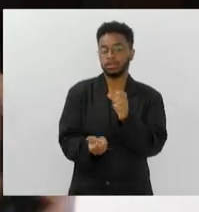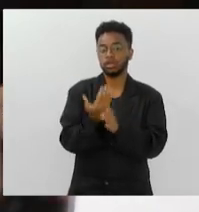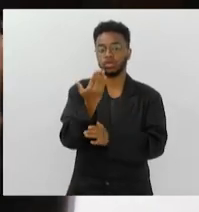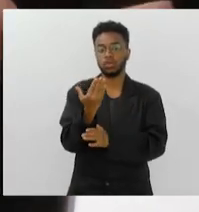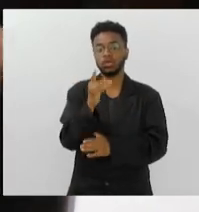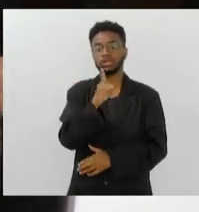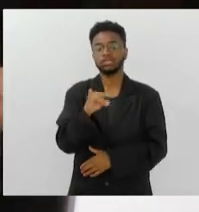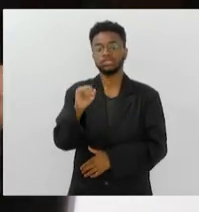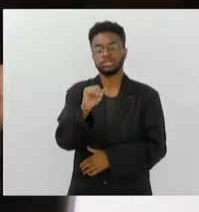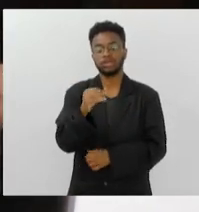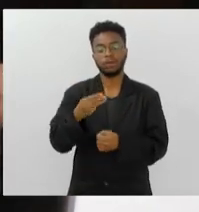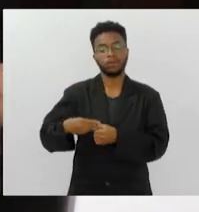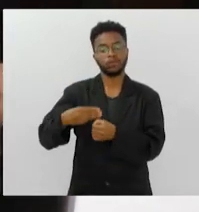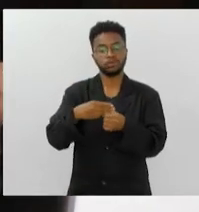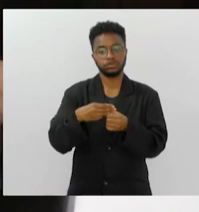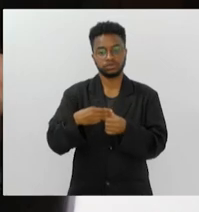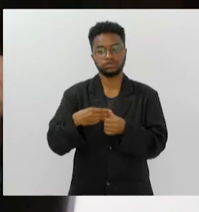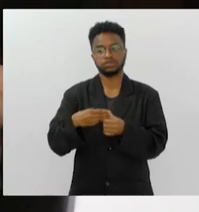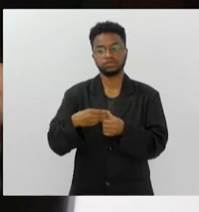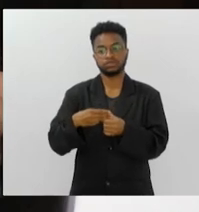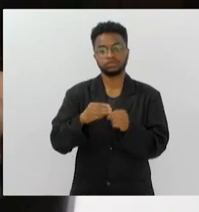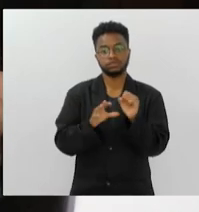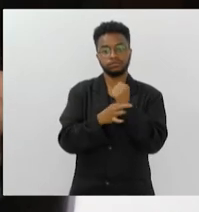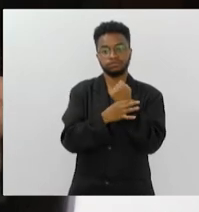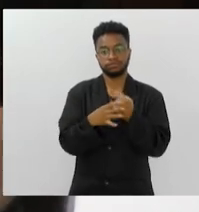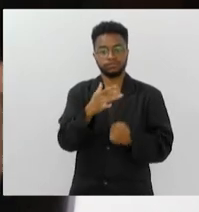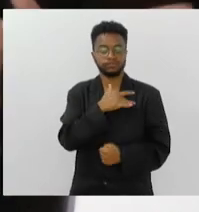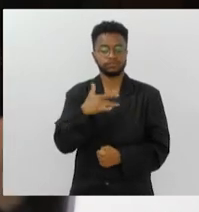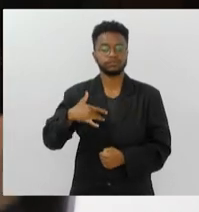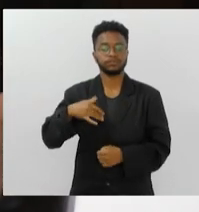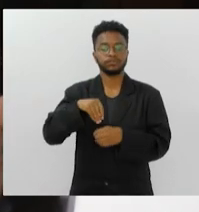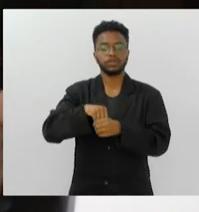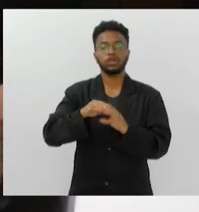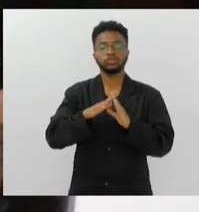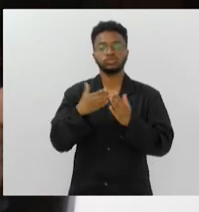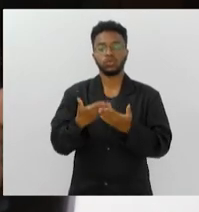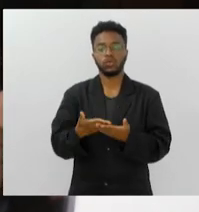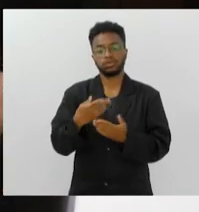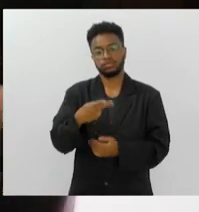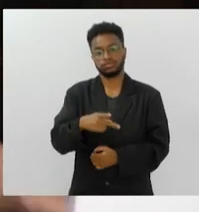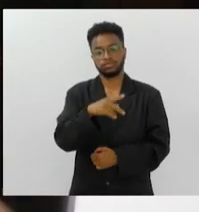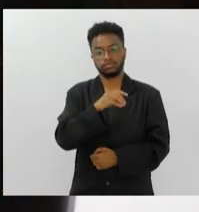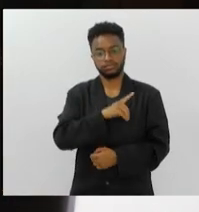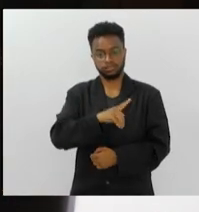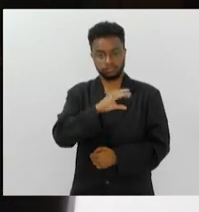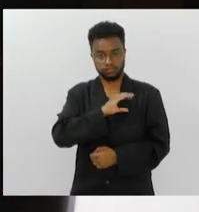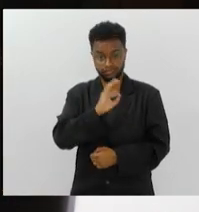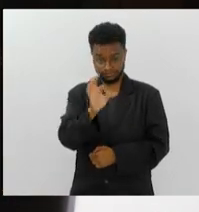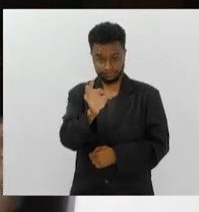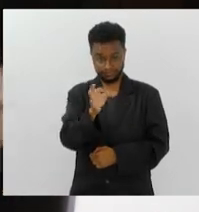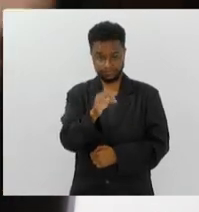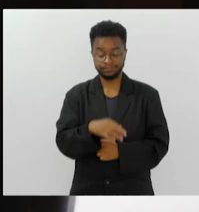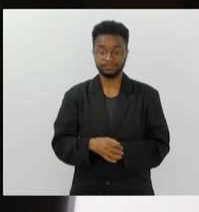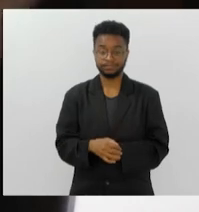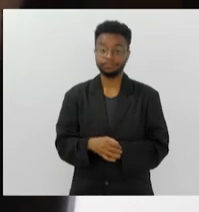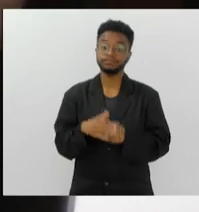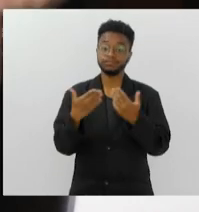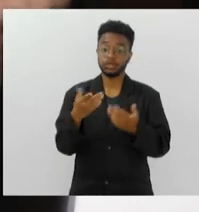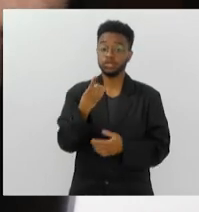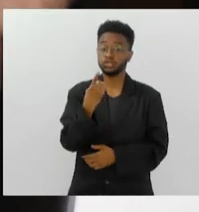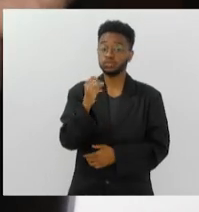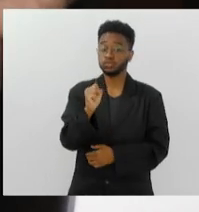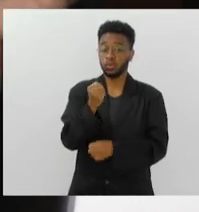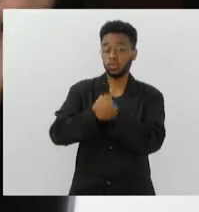o Dia Municipal de Segurança e Saúde nas Escolas lá em Duque de Caxias, não é isso? Isso há